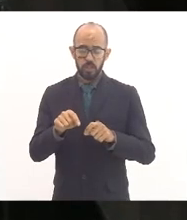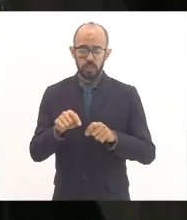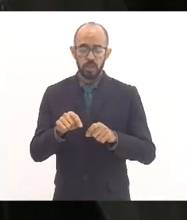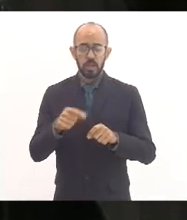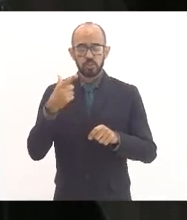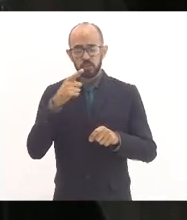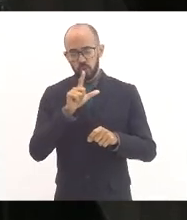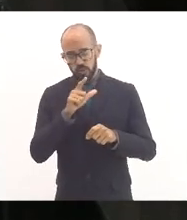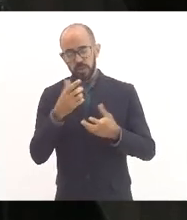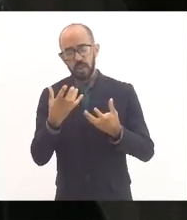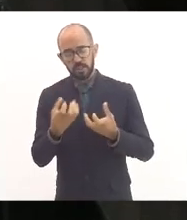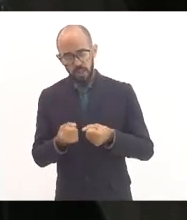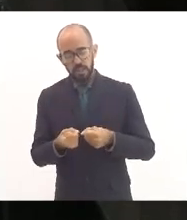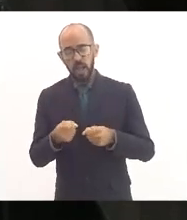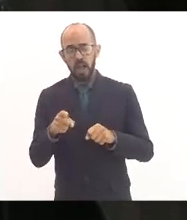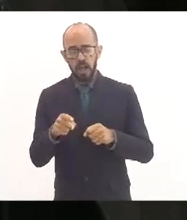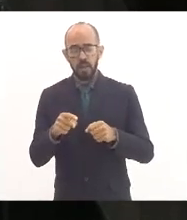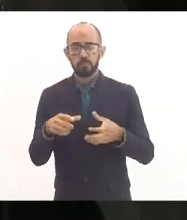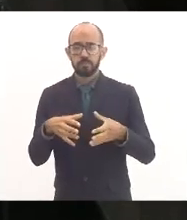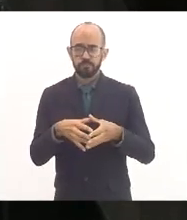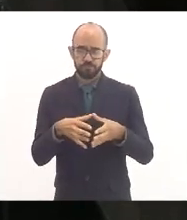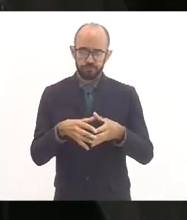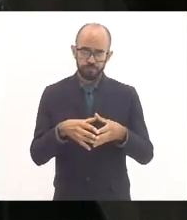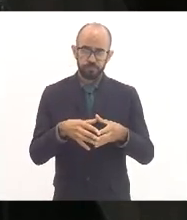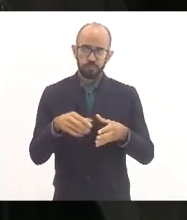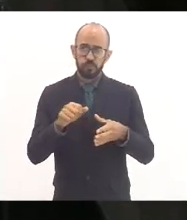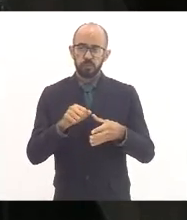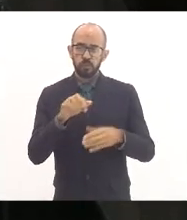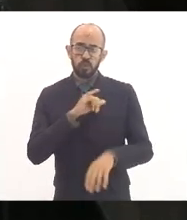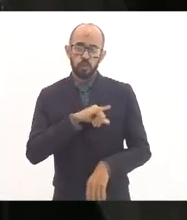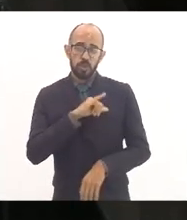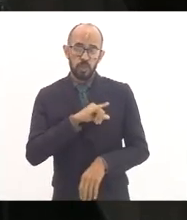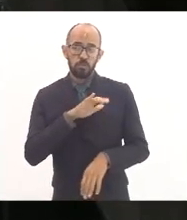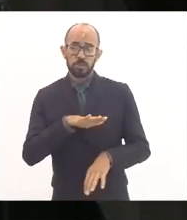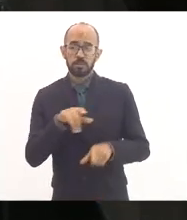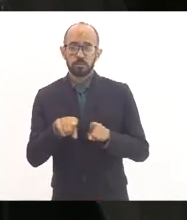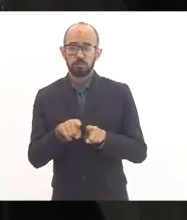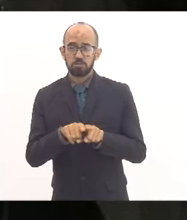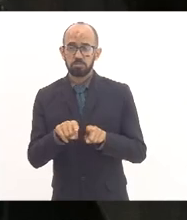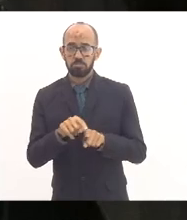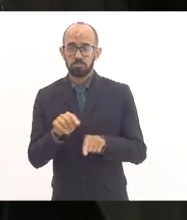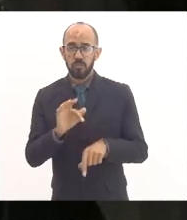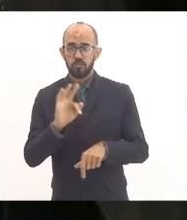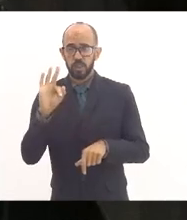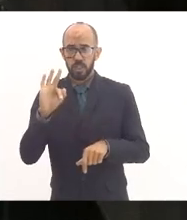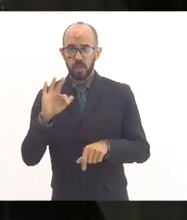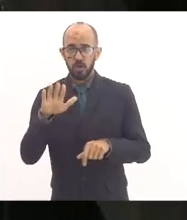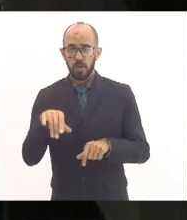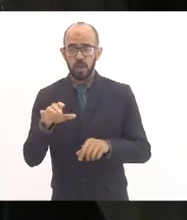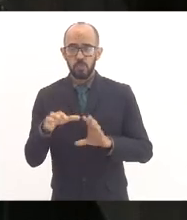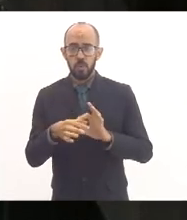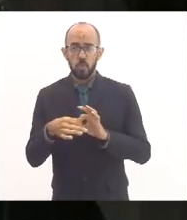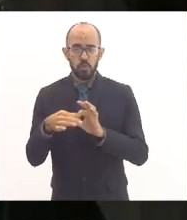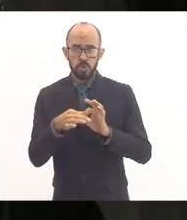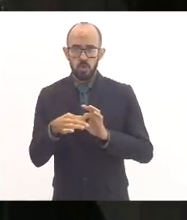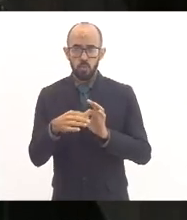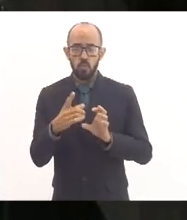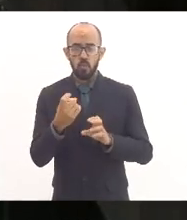aceitável pela classe não só do Rio de Janeiro uma posição Nacional seria uma o único carga